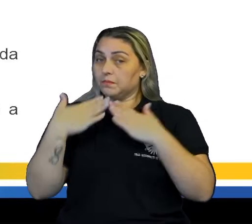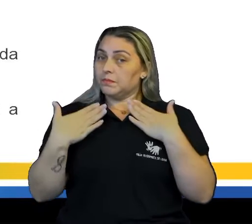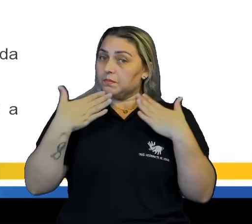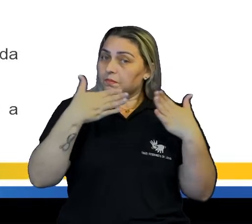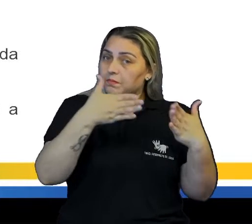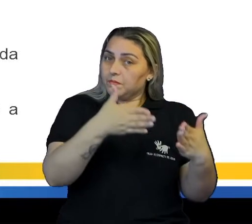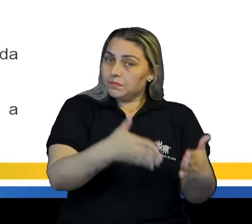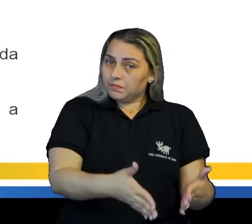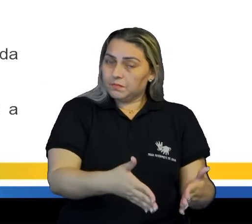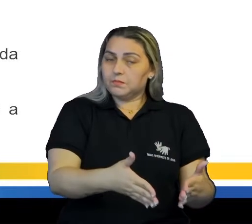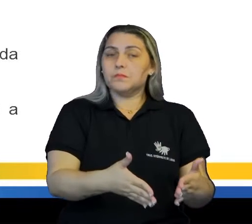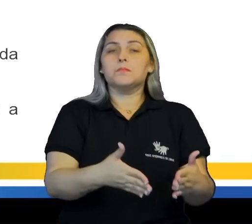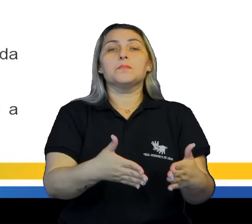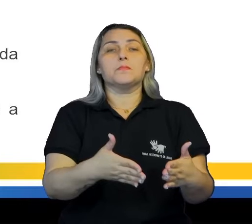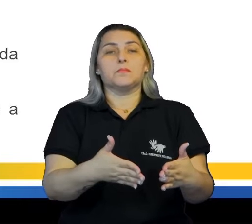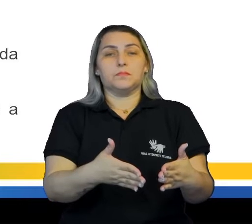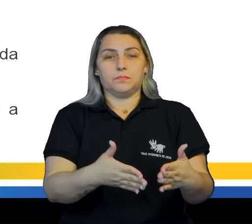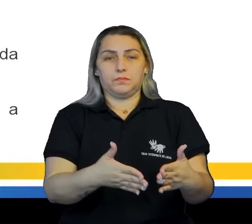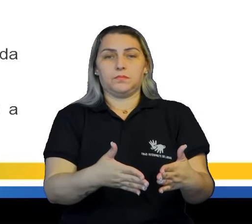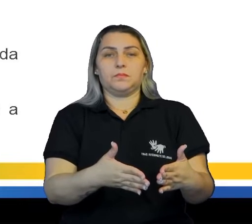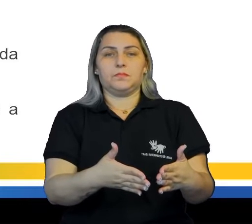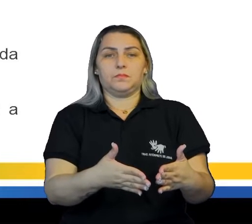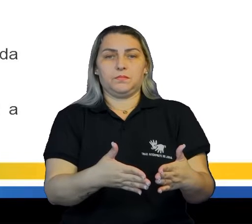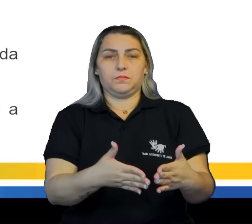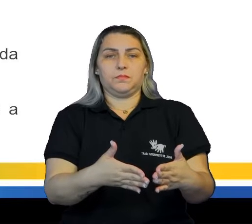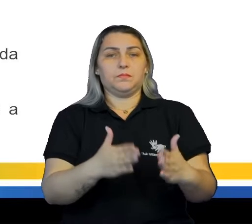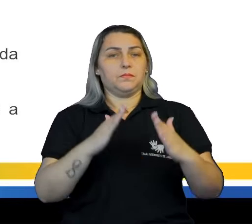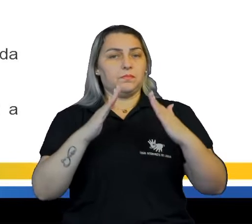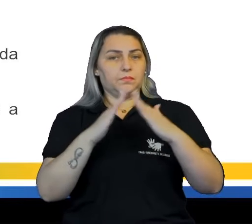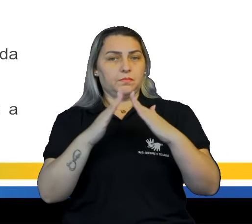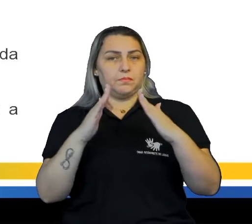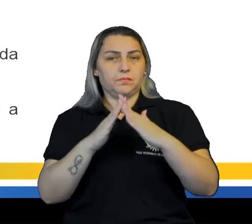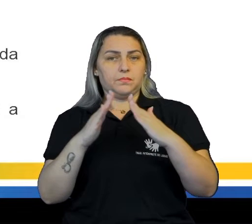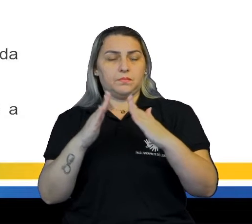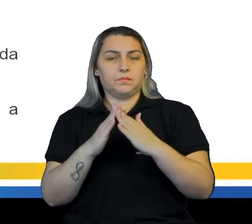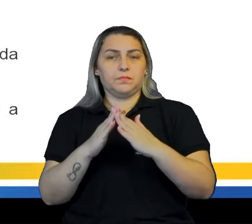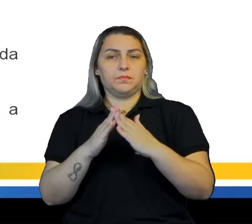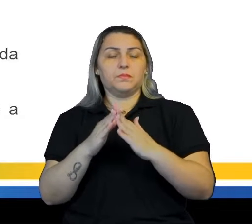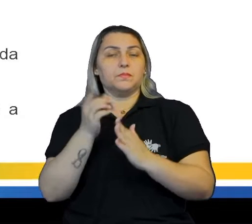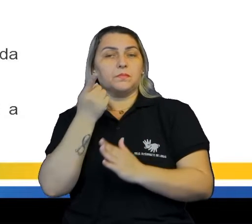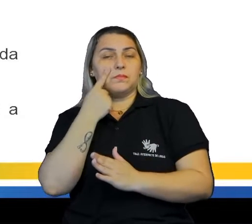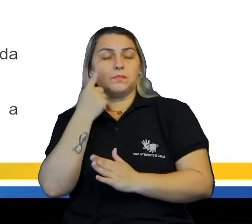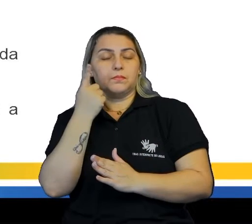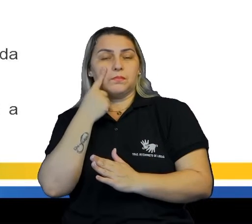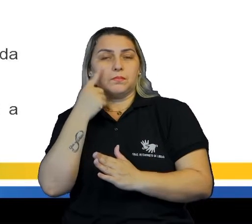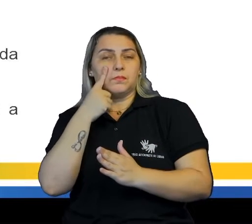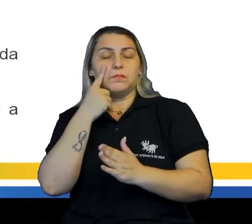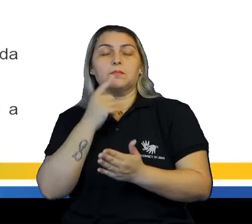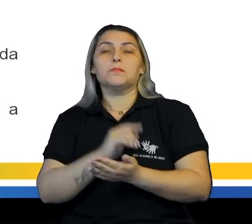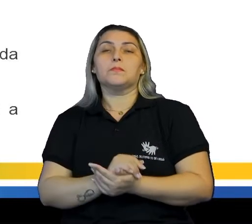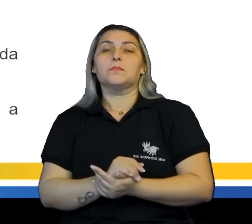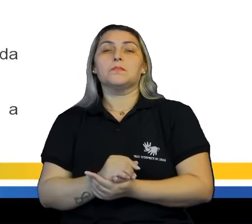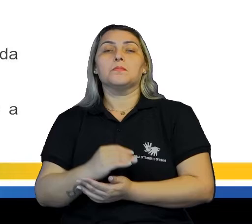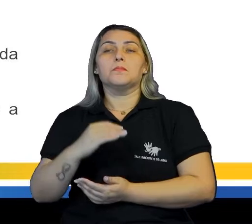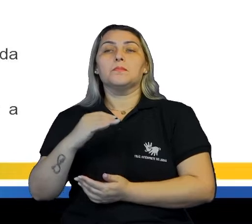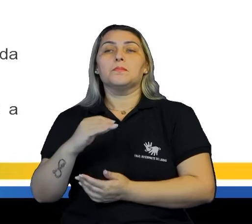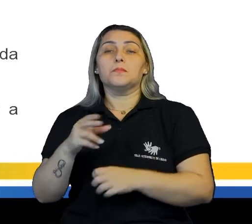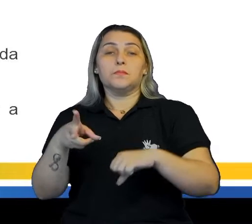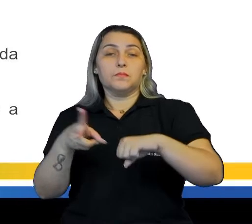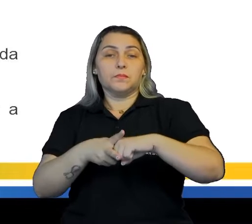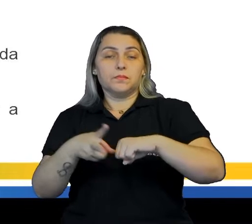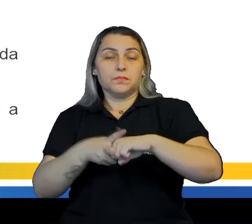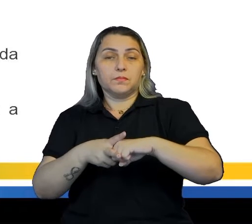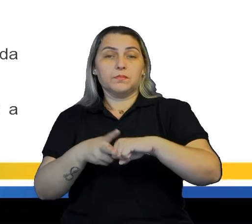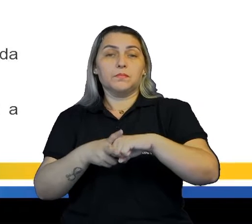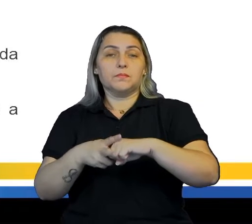eles chegarão, ao invés de chegaram, observe aí que nós temos um desvio da norma padrão. Ao invés de chegaram,